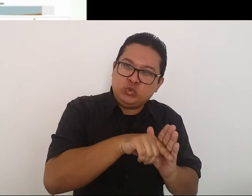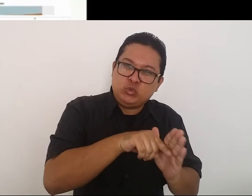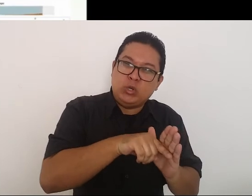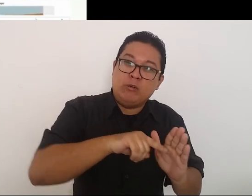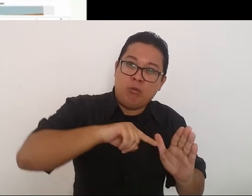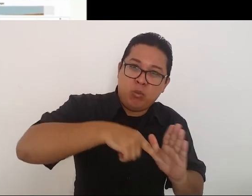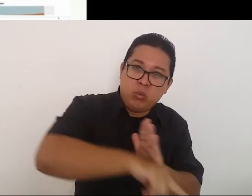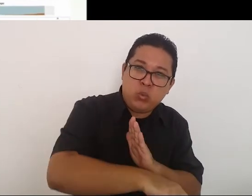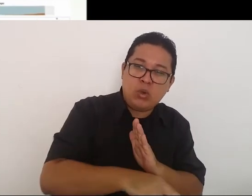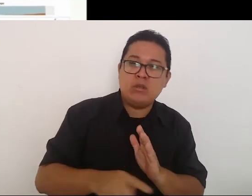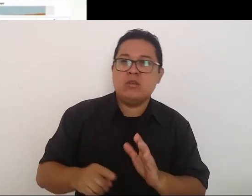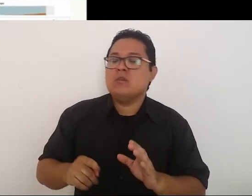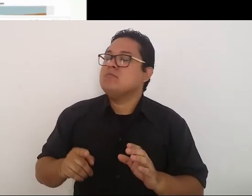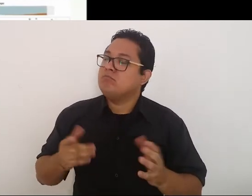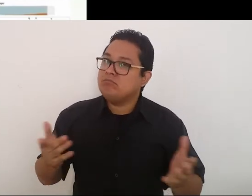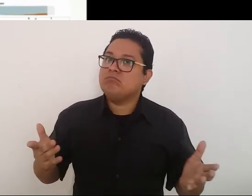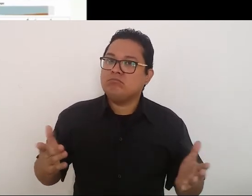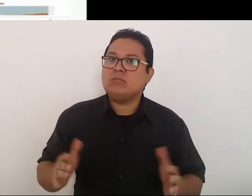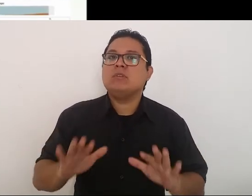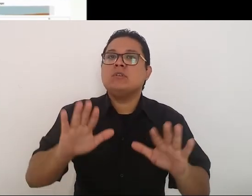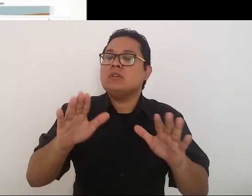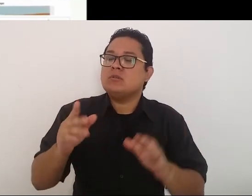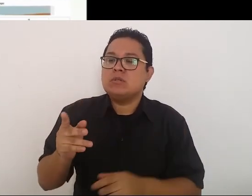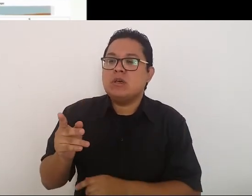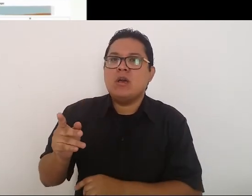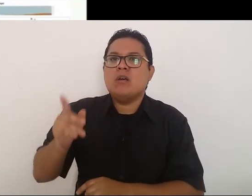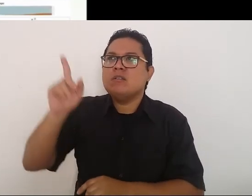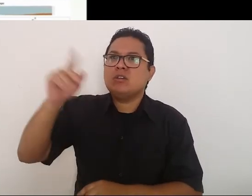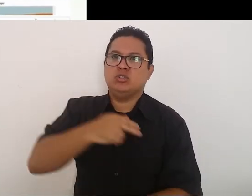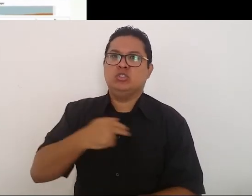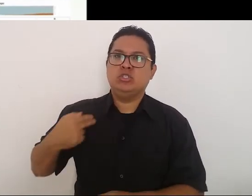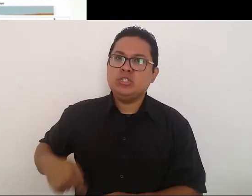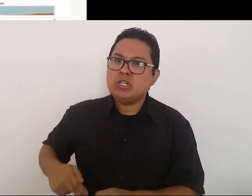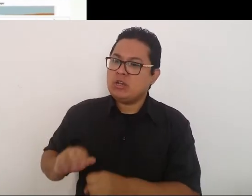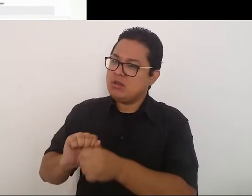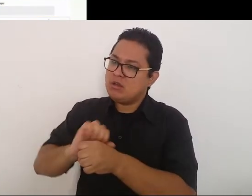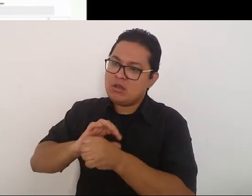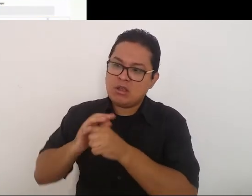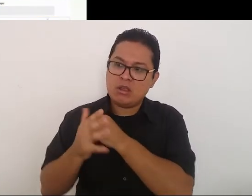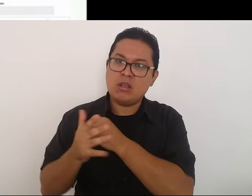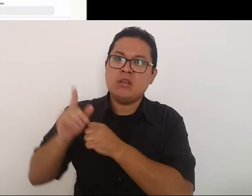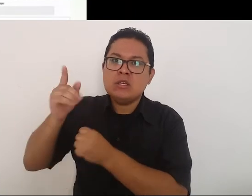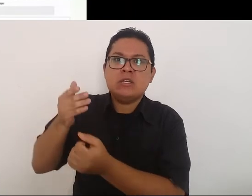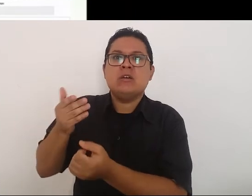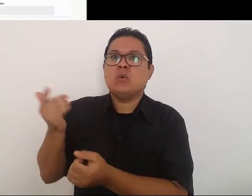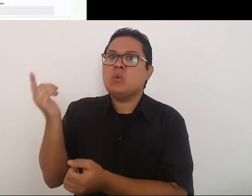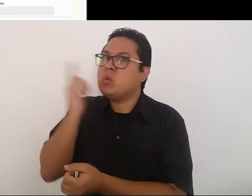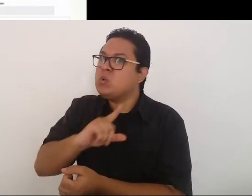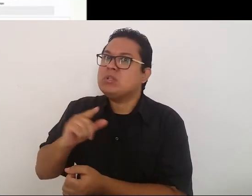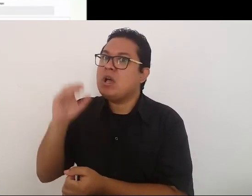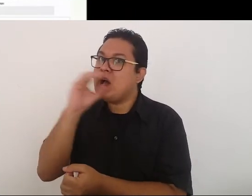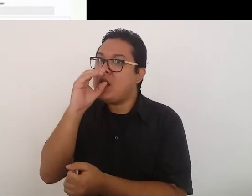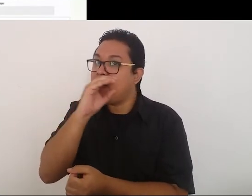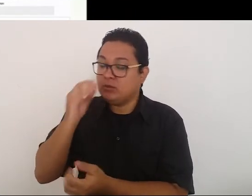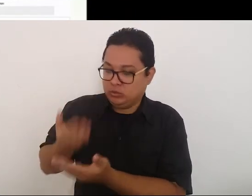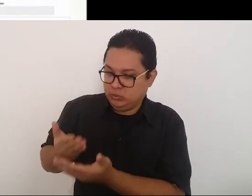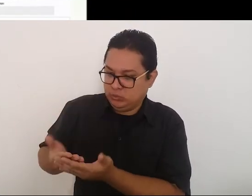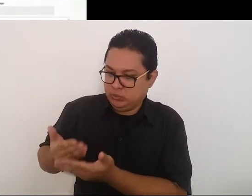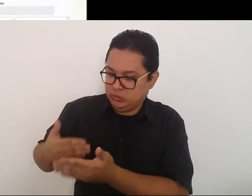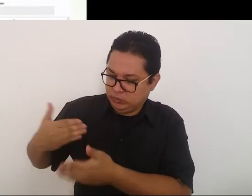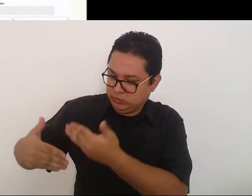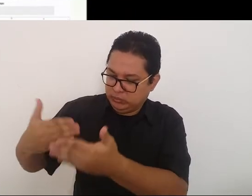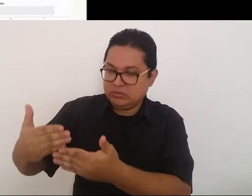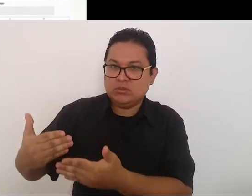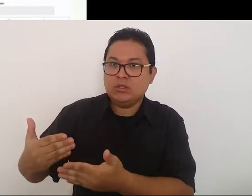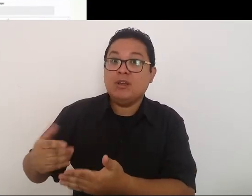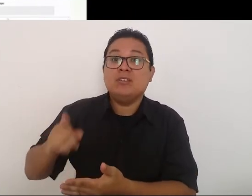do coronavírus? Ah, professor, mas como é que descobriram tanto coronavírus? A China, não sei o quê. Porque eles estavam estudando coronavírus de morcego. Então, eles